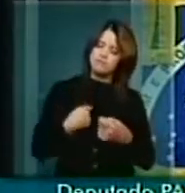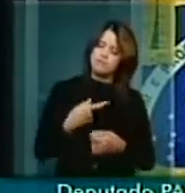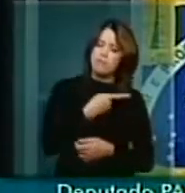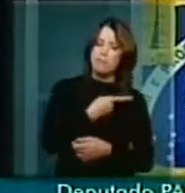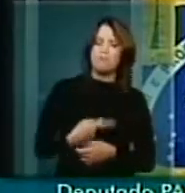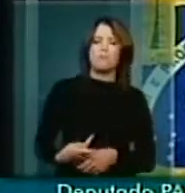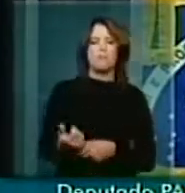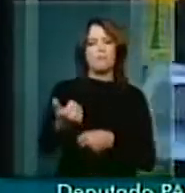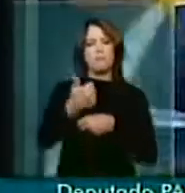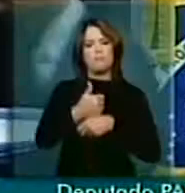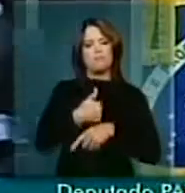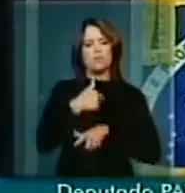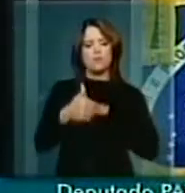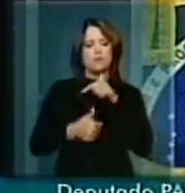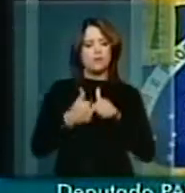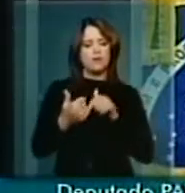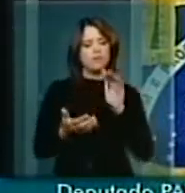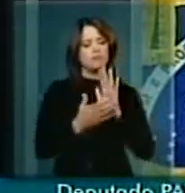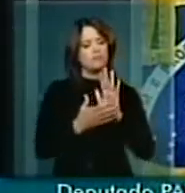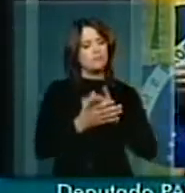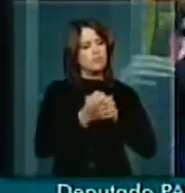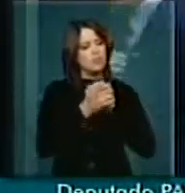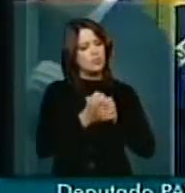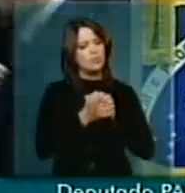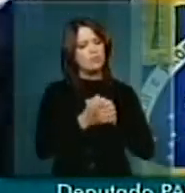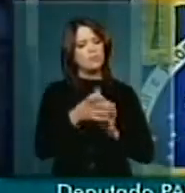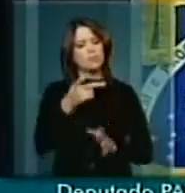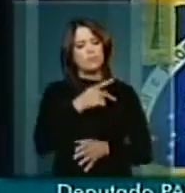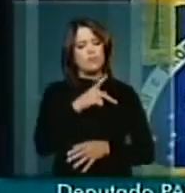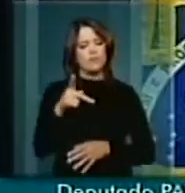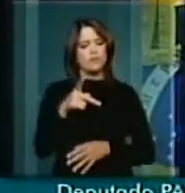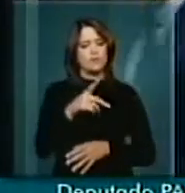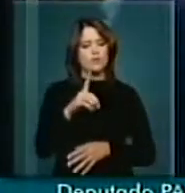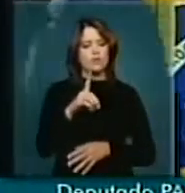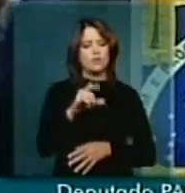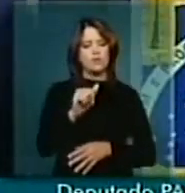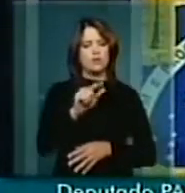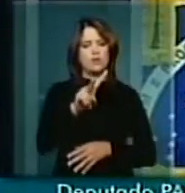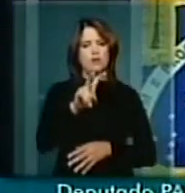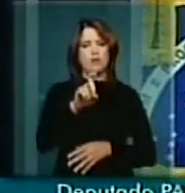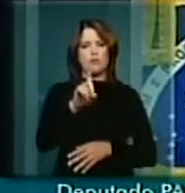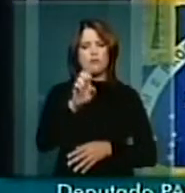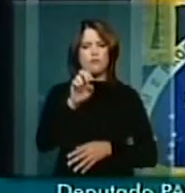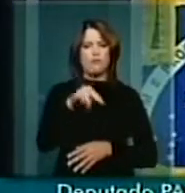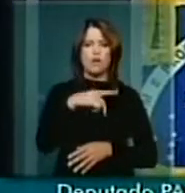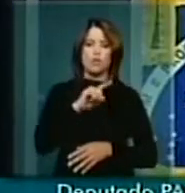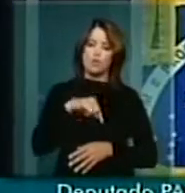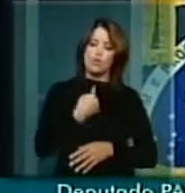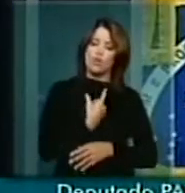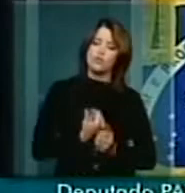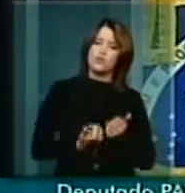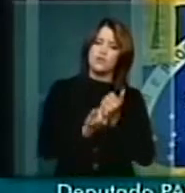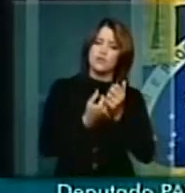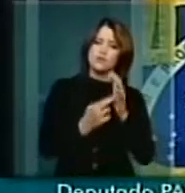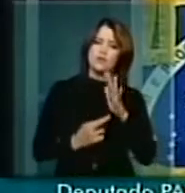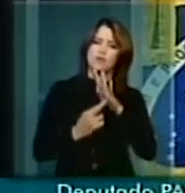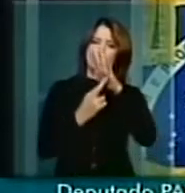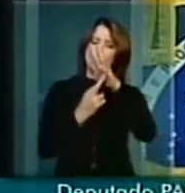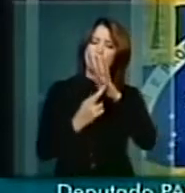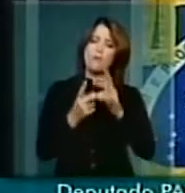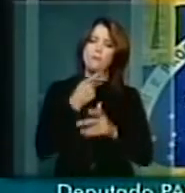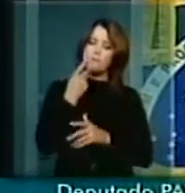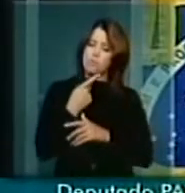trabalhos. Cumprimentar aqui o professor Dalvan, nosso vice-reitor em